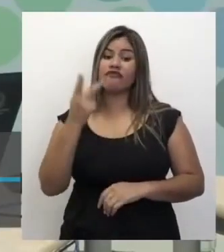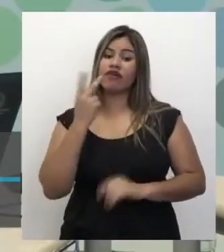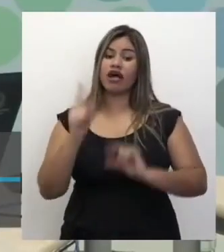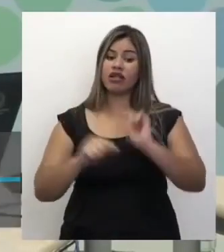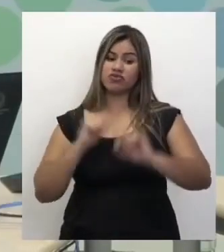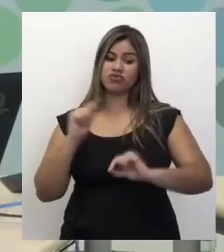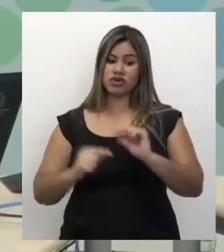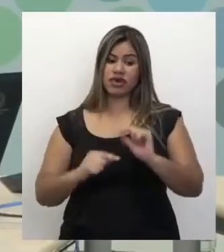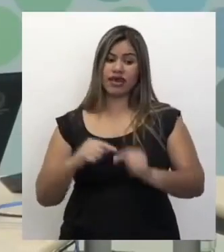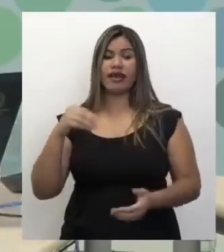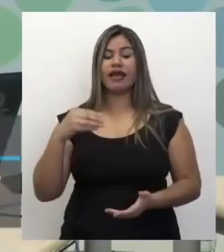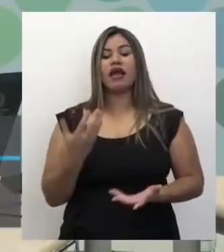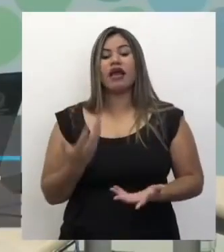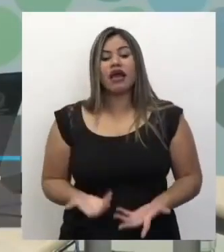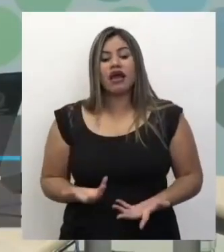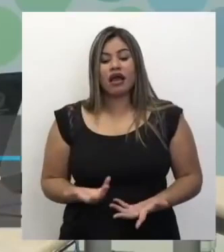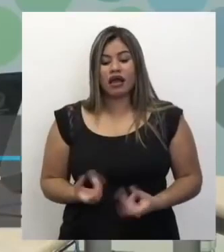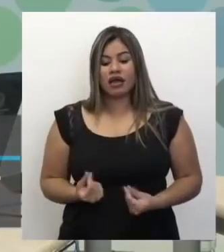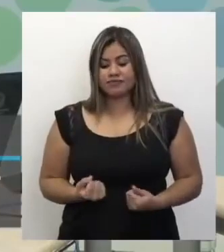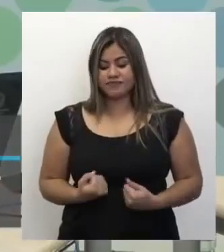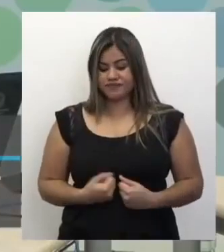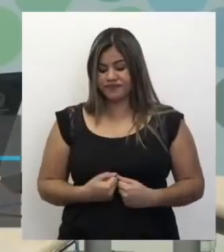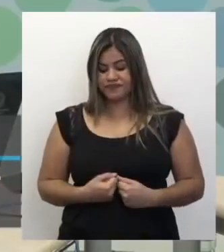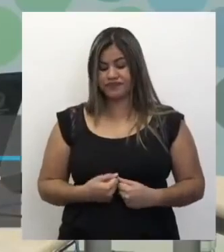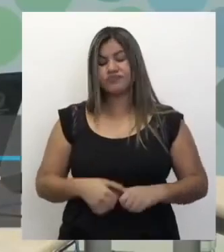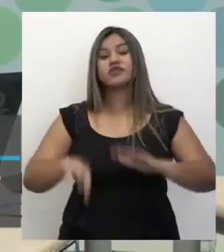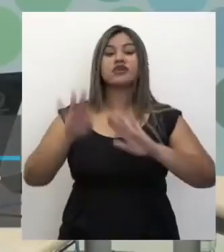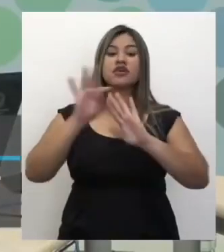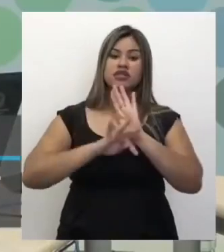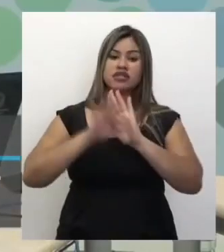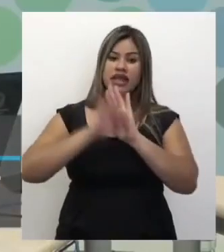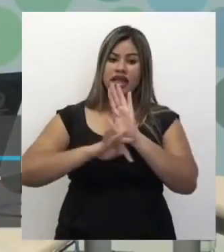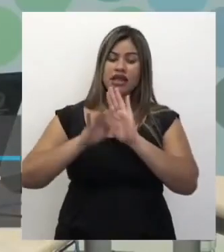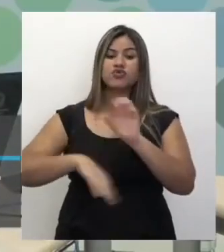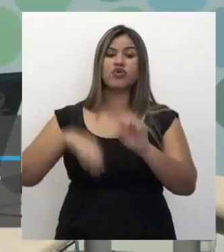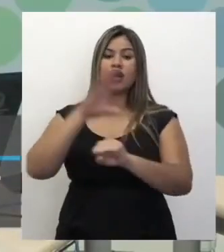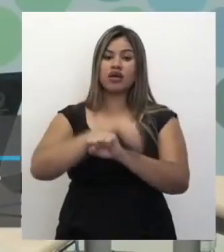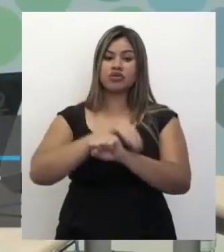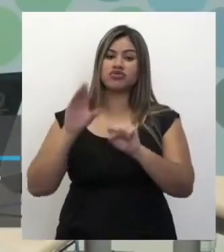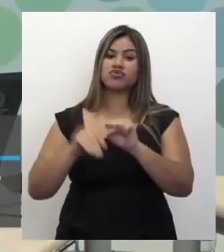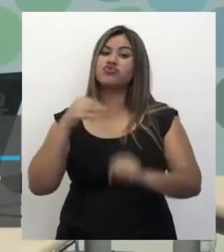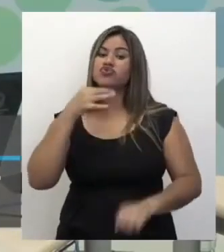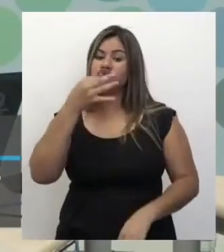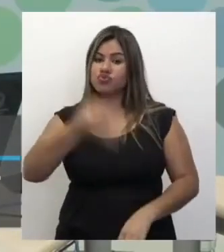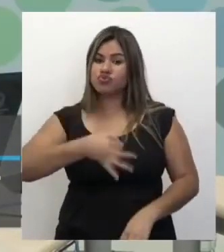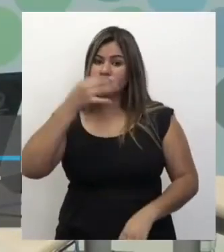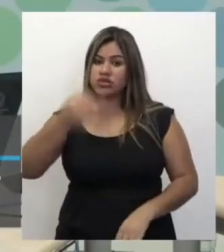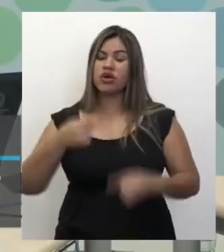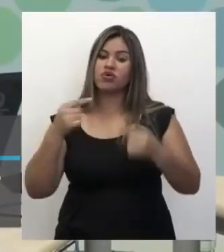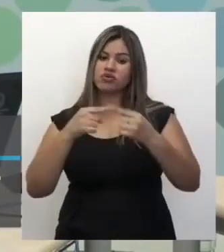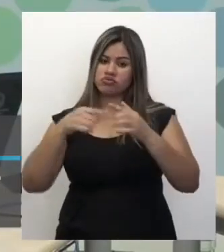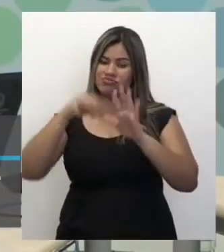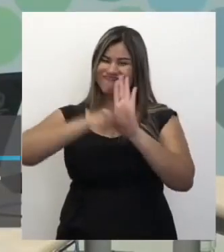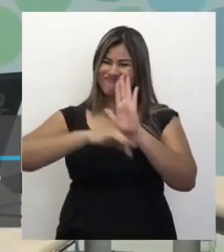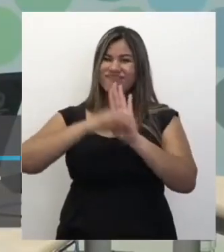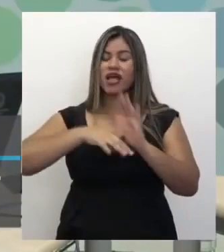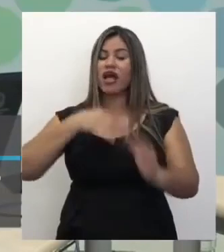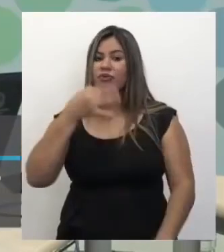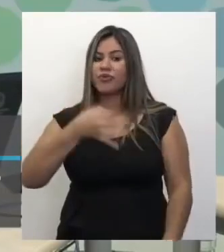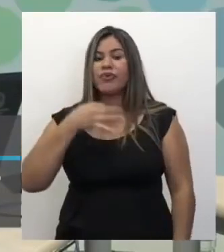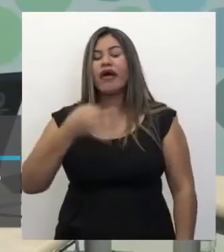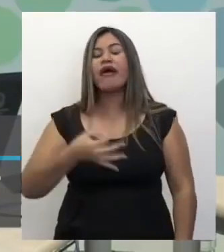falta exatamente, nos textos, nos artigos de opinião, nos textos argumentativos, né?